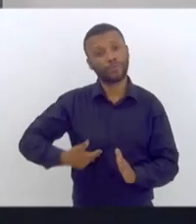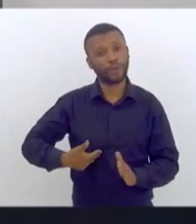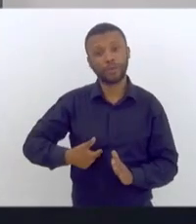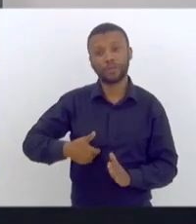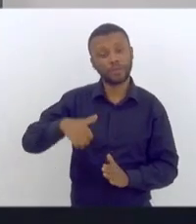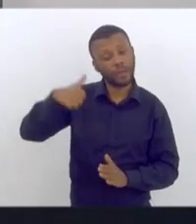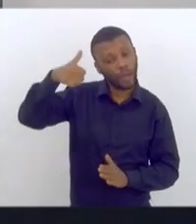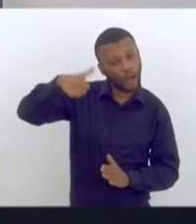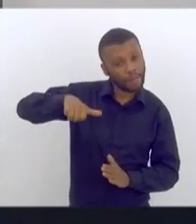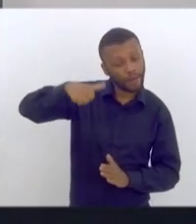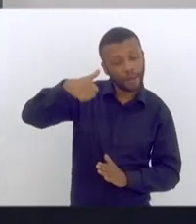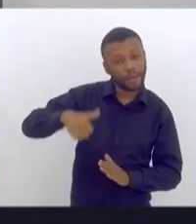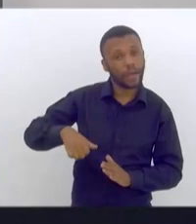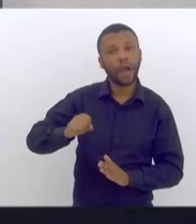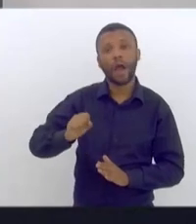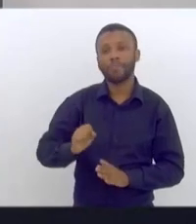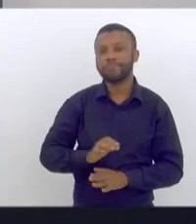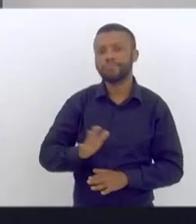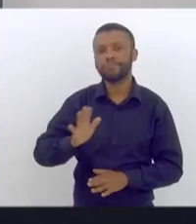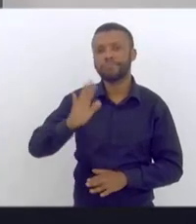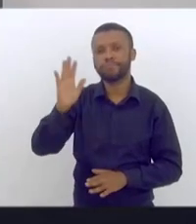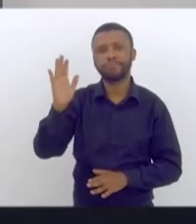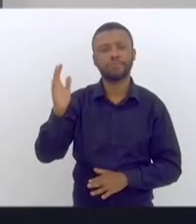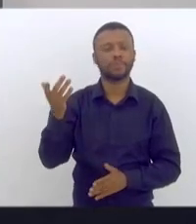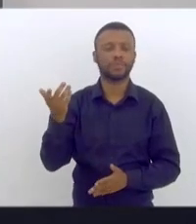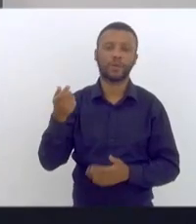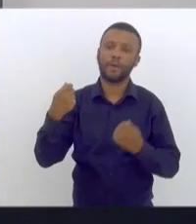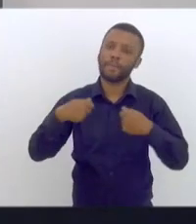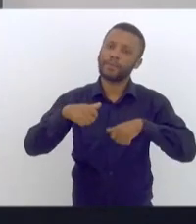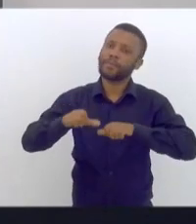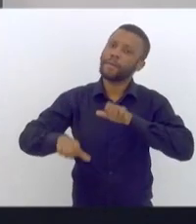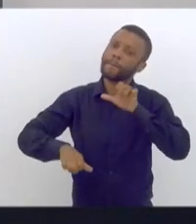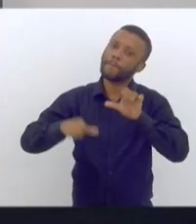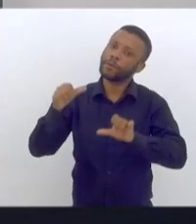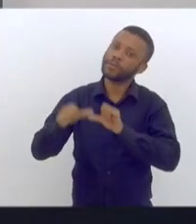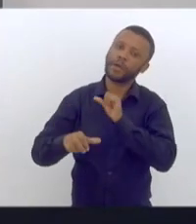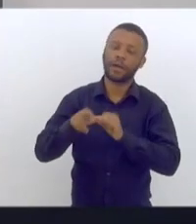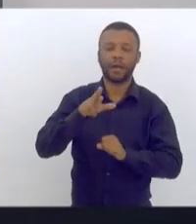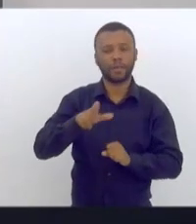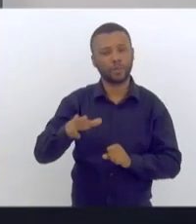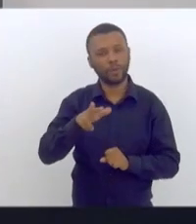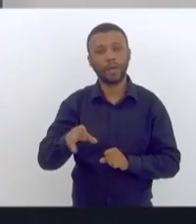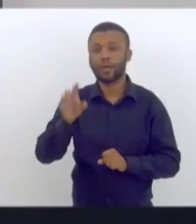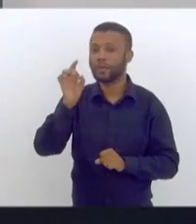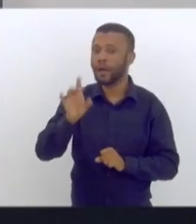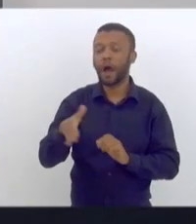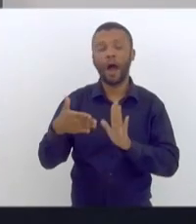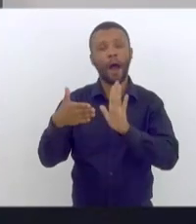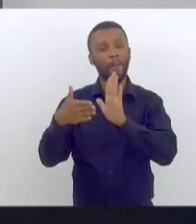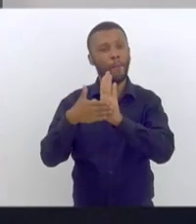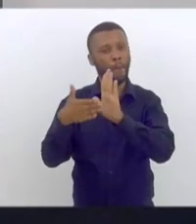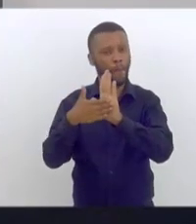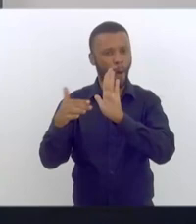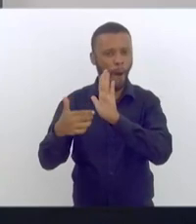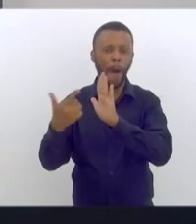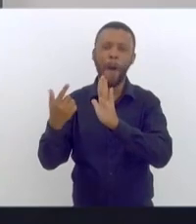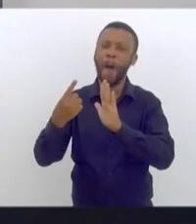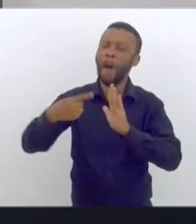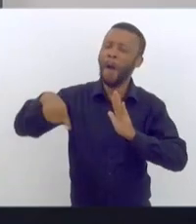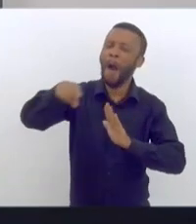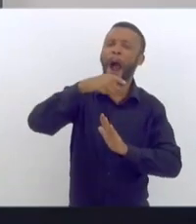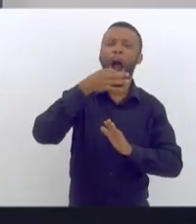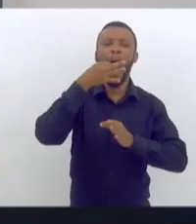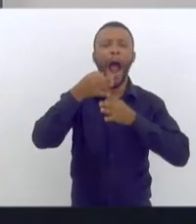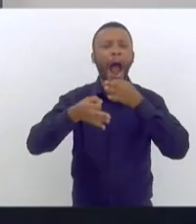mede a inflação E aí teria que mudar não só a proposta de vossa senhorias